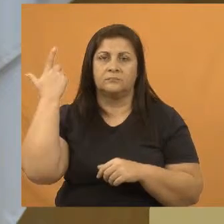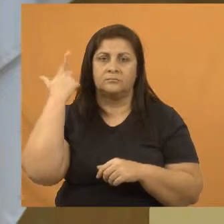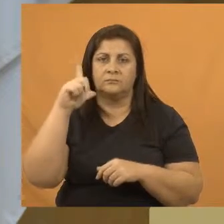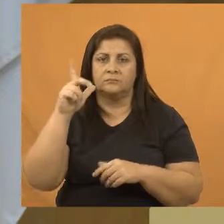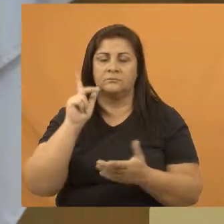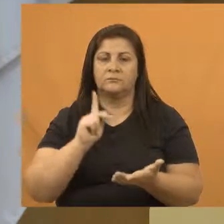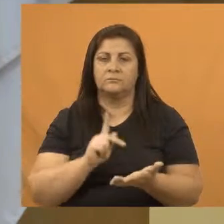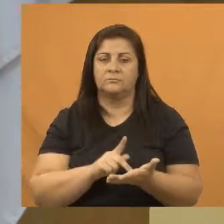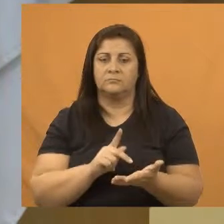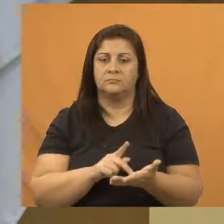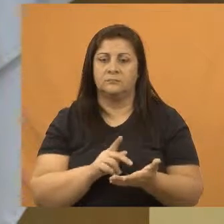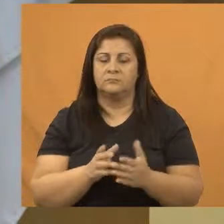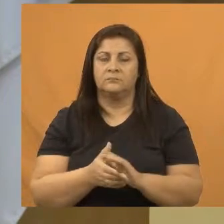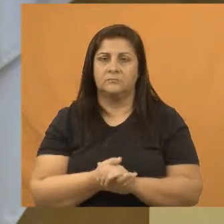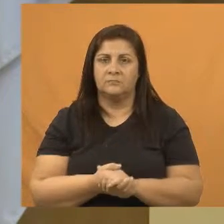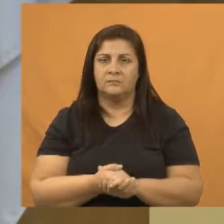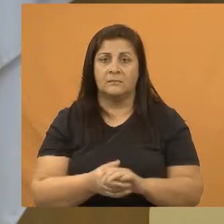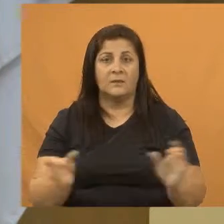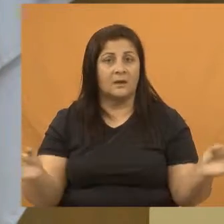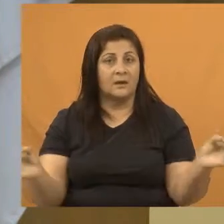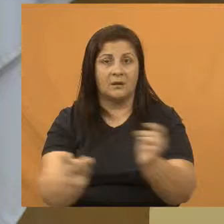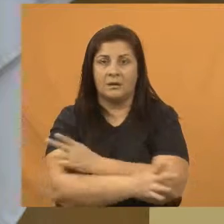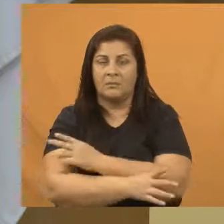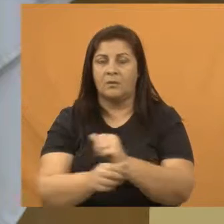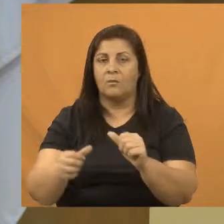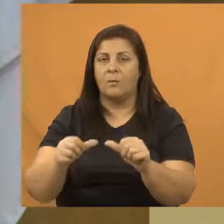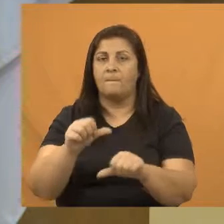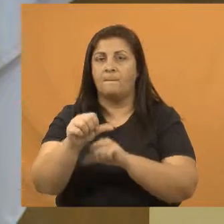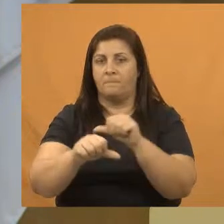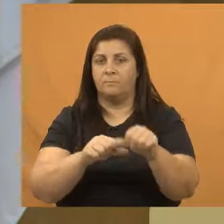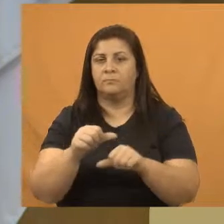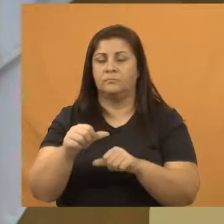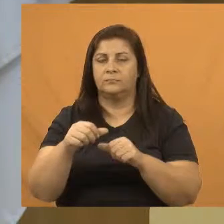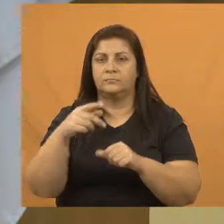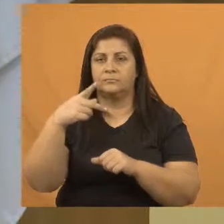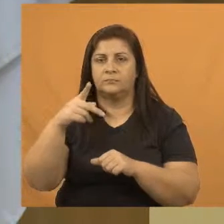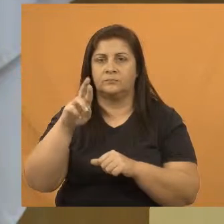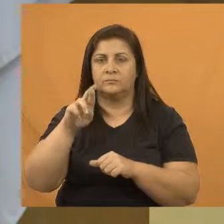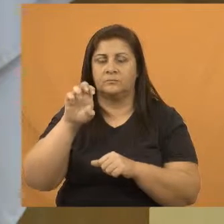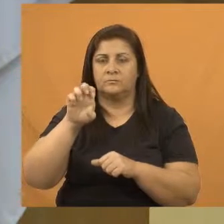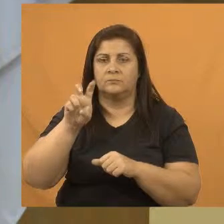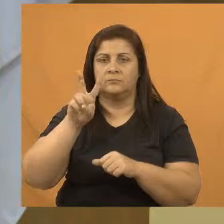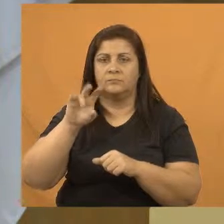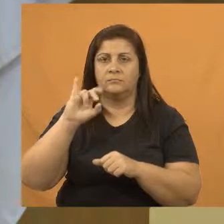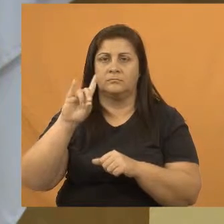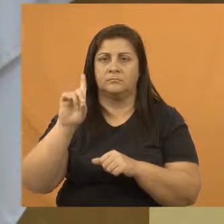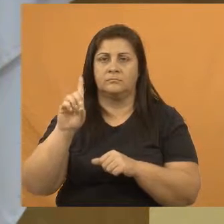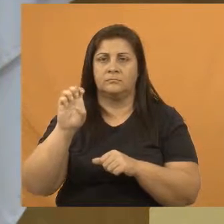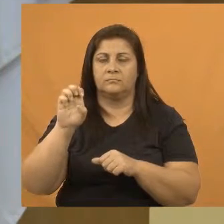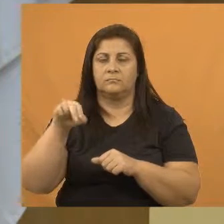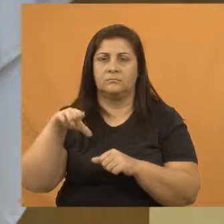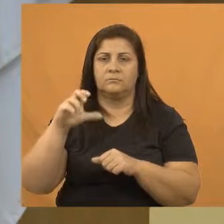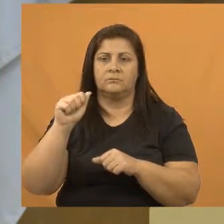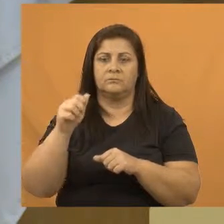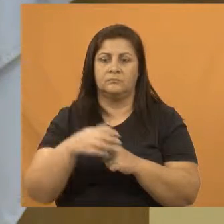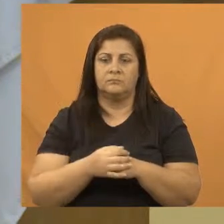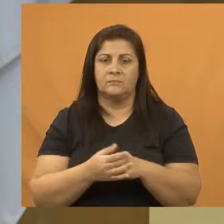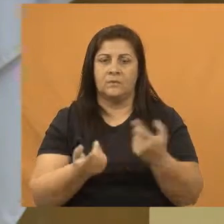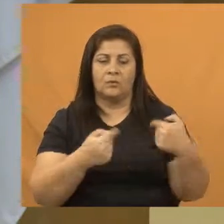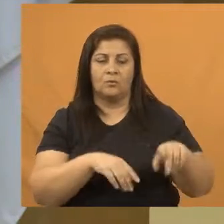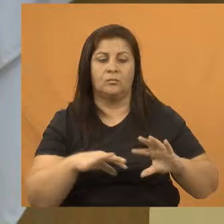fato, derrotar essa reforma e derrotar todos aqueles que estão atacando os direitos dos trabalhadores e das trabalhadoras no nosso